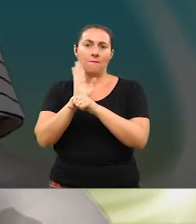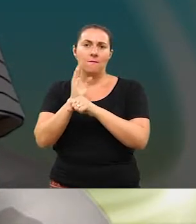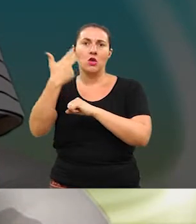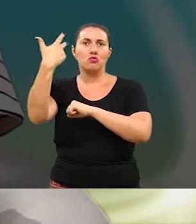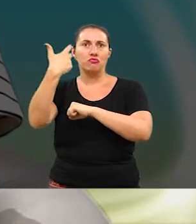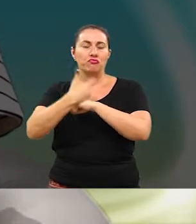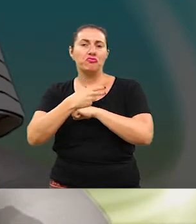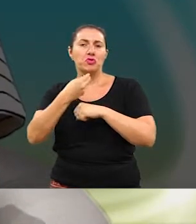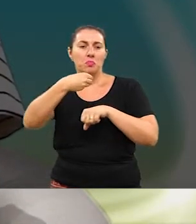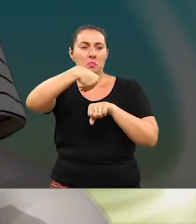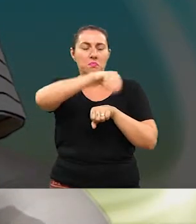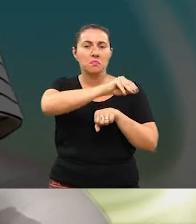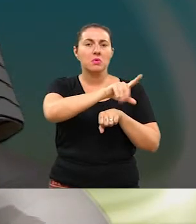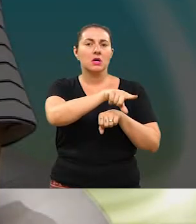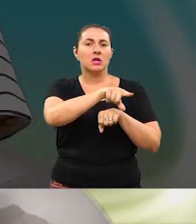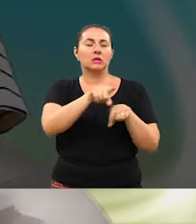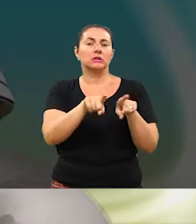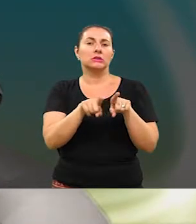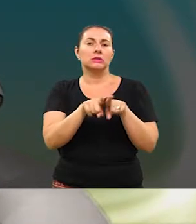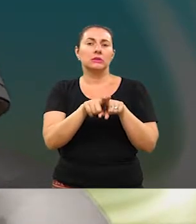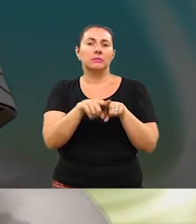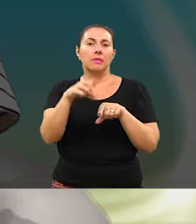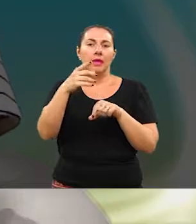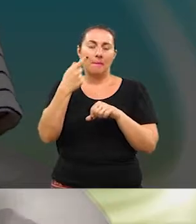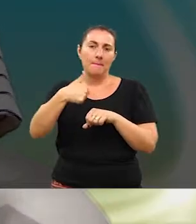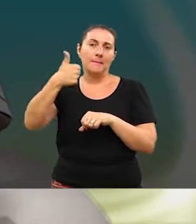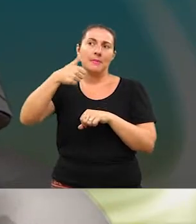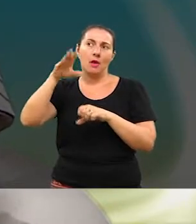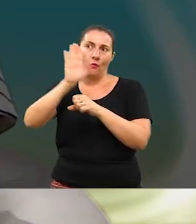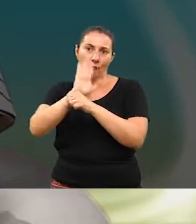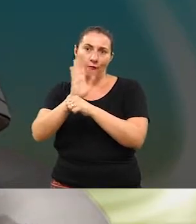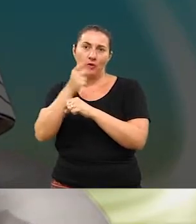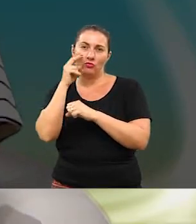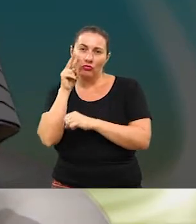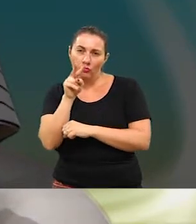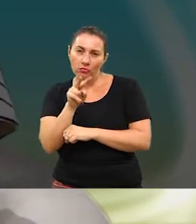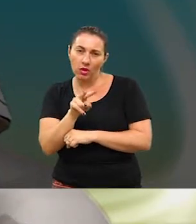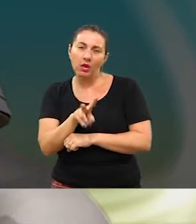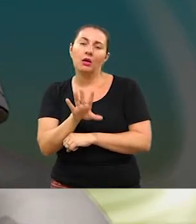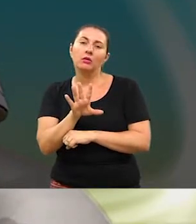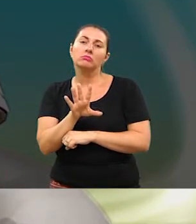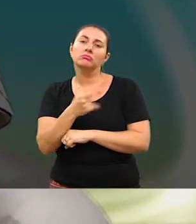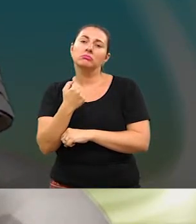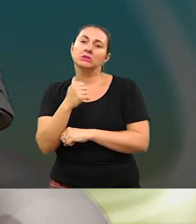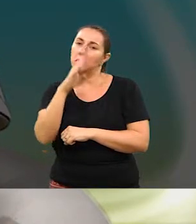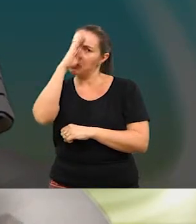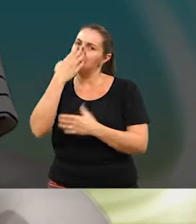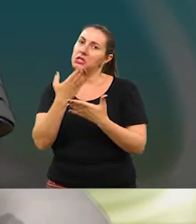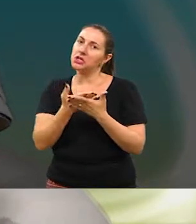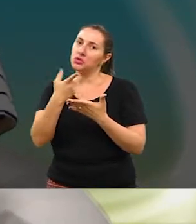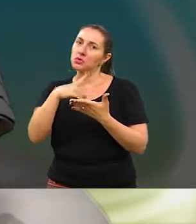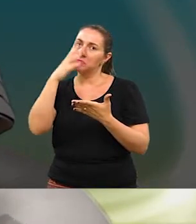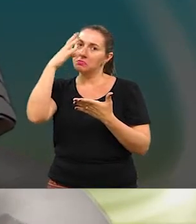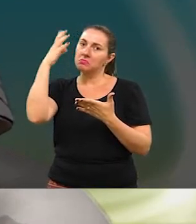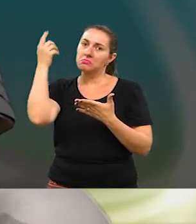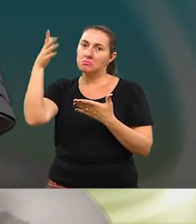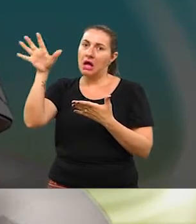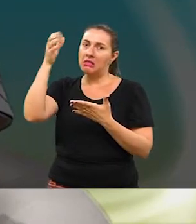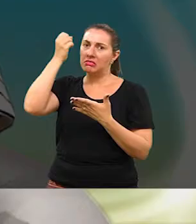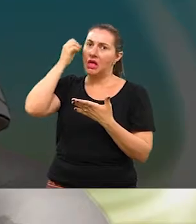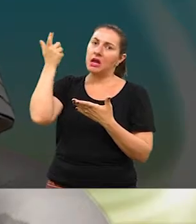vídeos, né? Então, a primeira seleção que eles fazem é pelos vídeos que eles recebem, né? Eles olham e eu acredito que se passa por essa